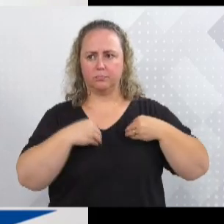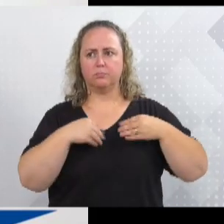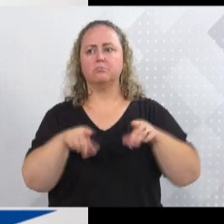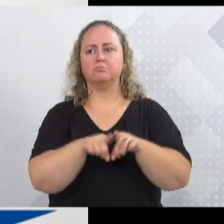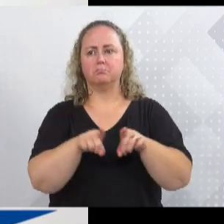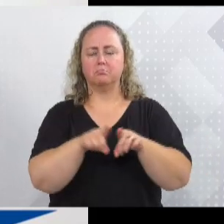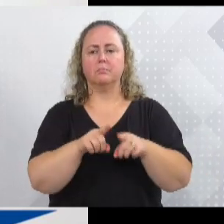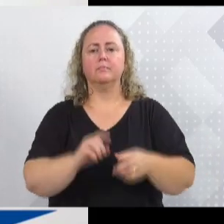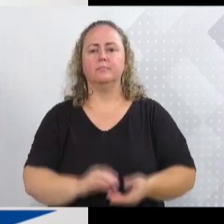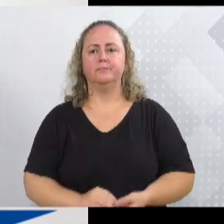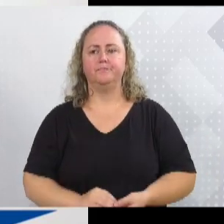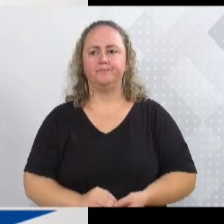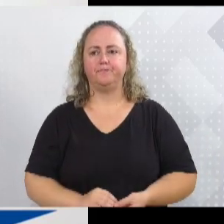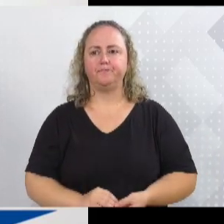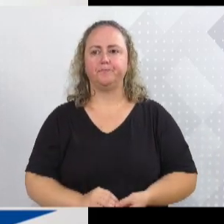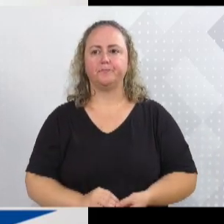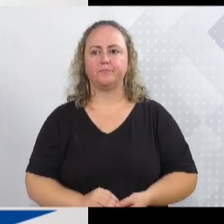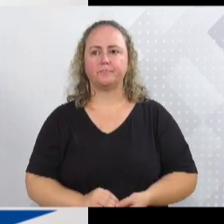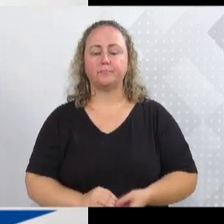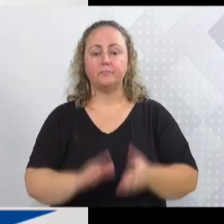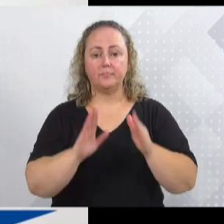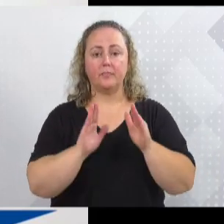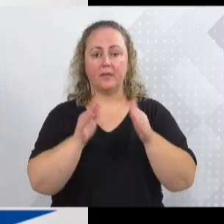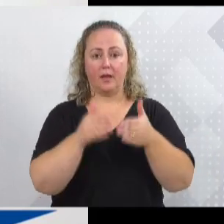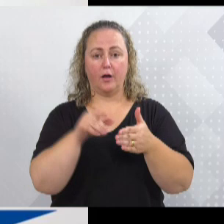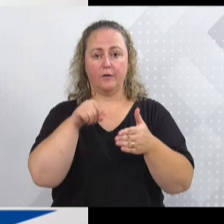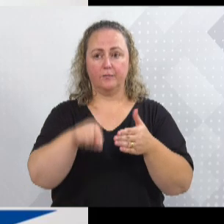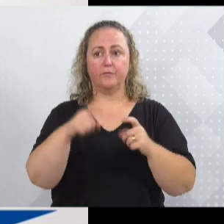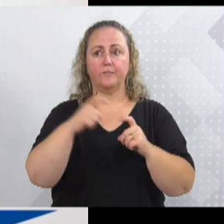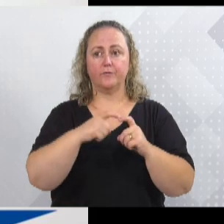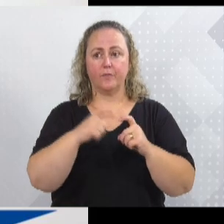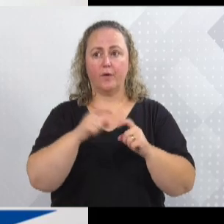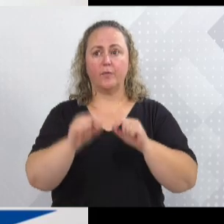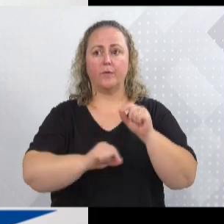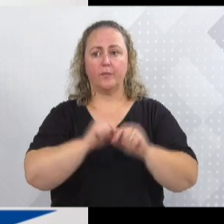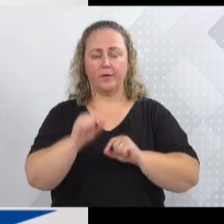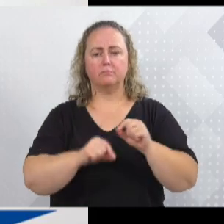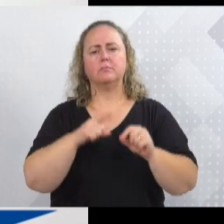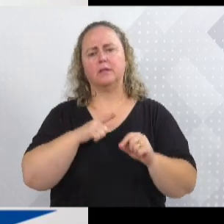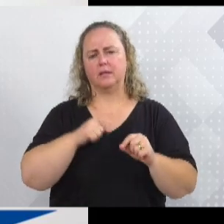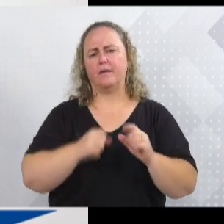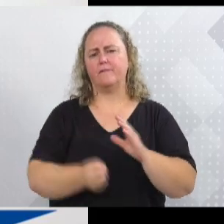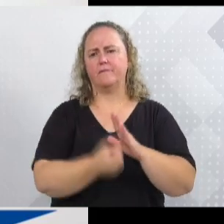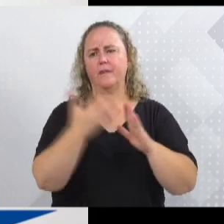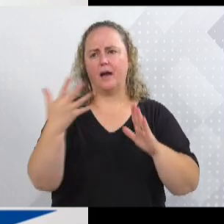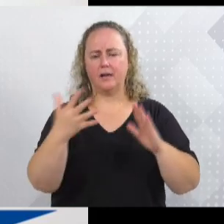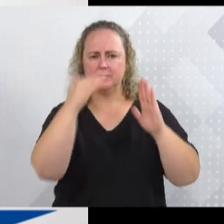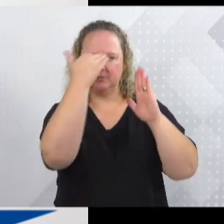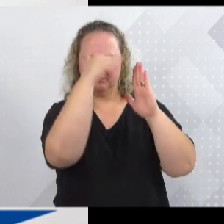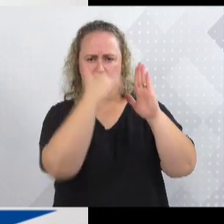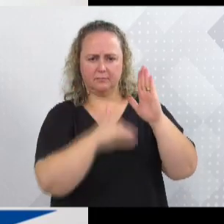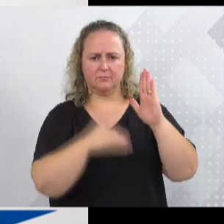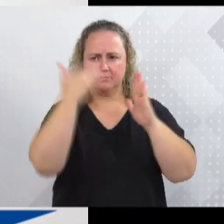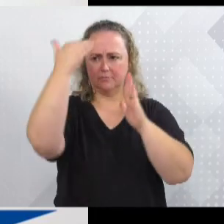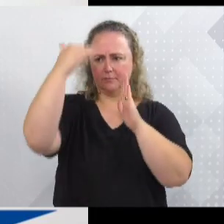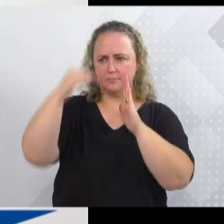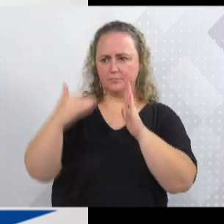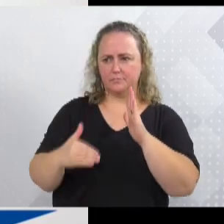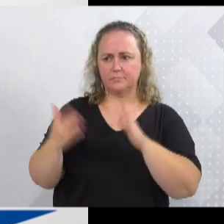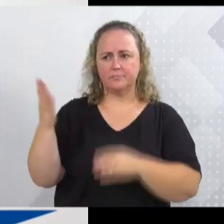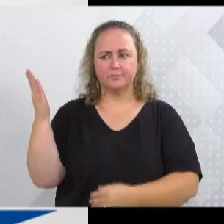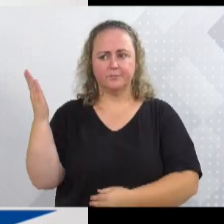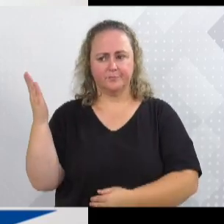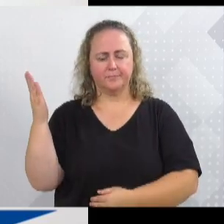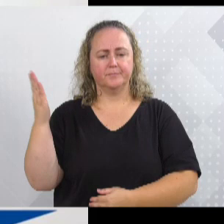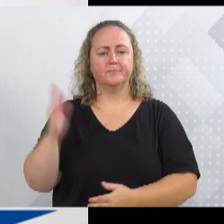oftalmológicos. Dentre das especialidades médicas, nós temos várias, né, como estão listadas ali, e,